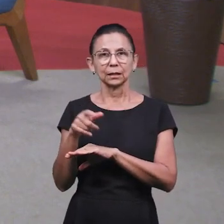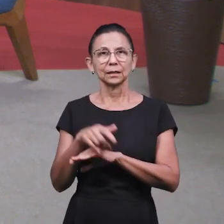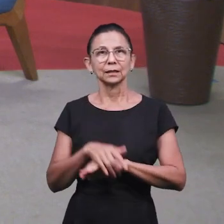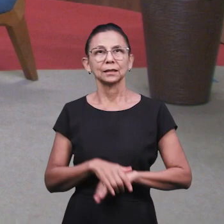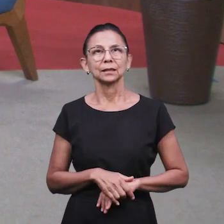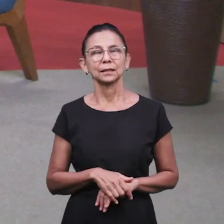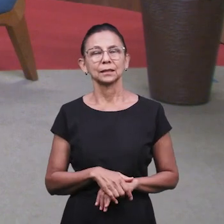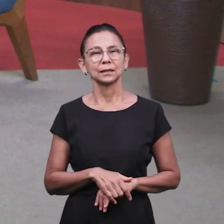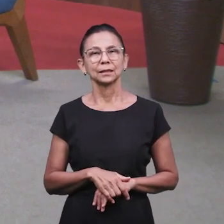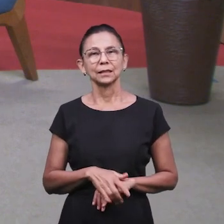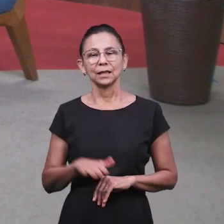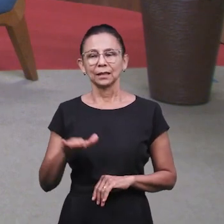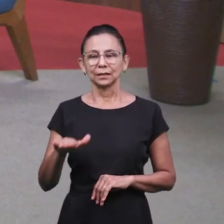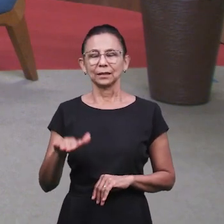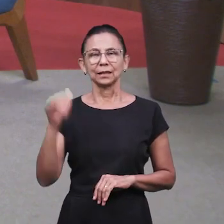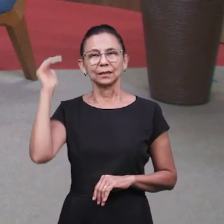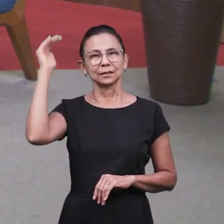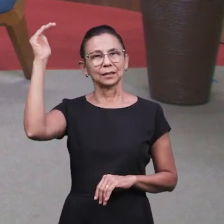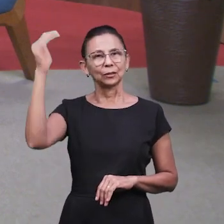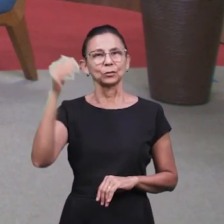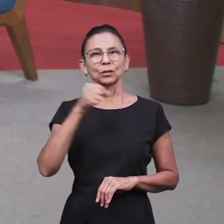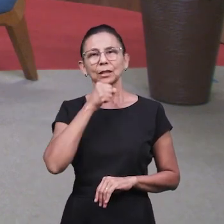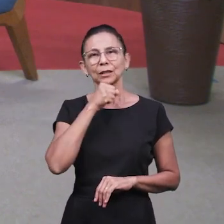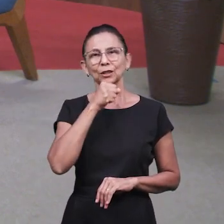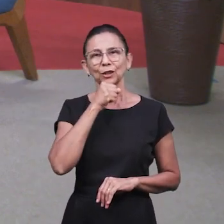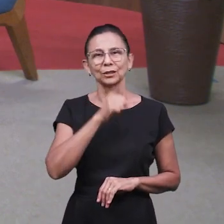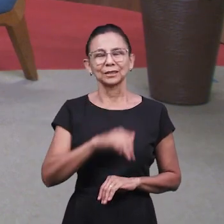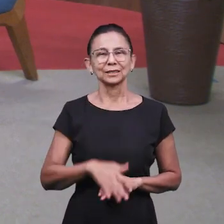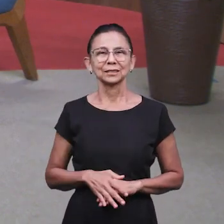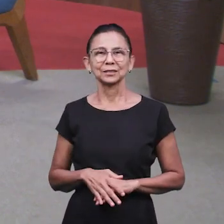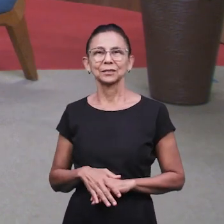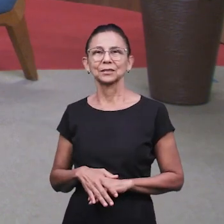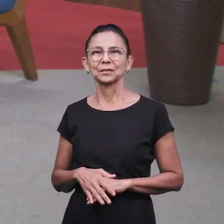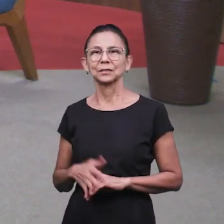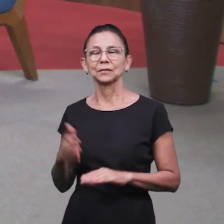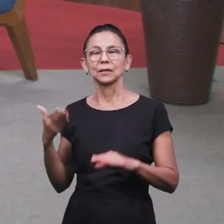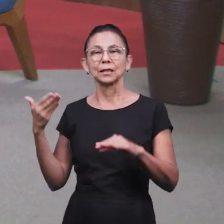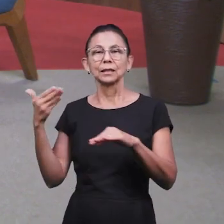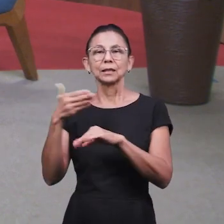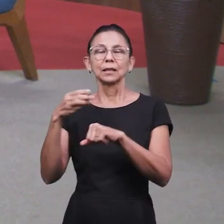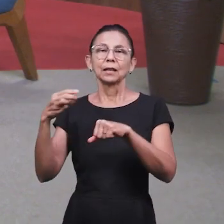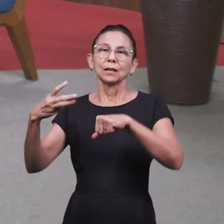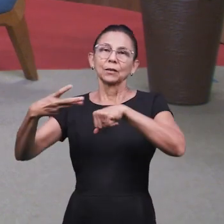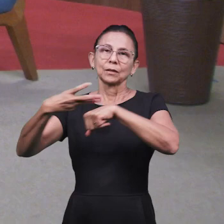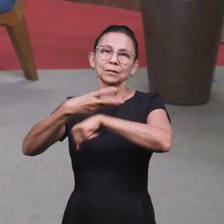senhora, o jovem, a Laurinha. A Laurinha. Vai ser direcionado para um WhatsApp.